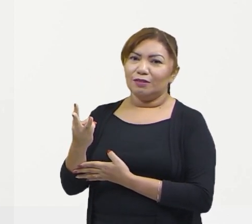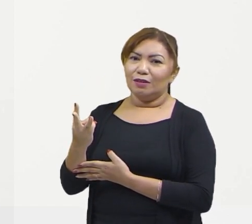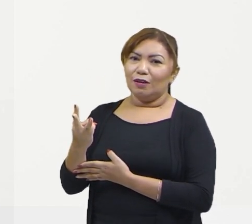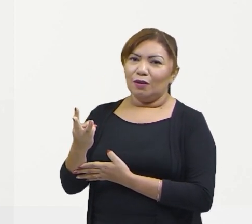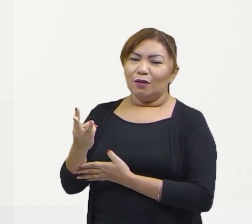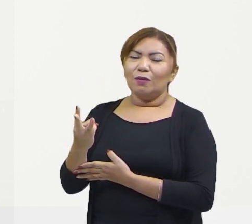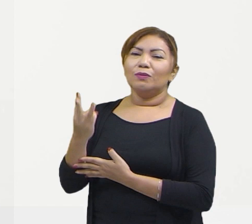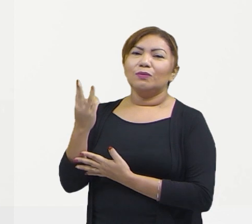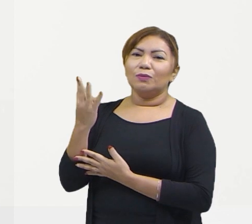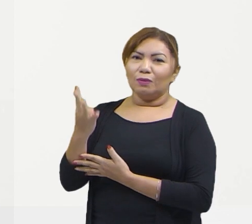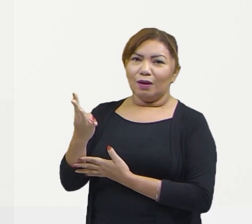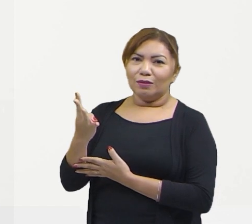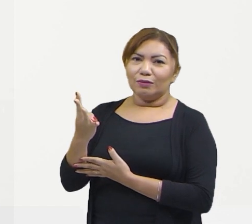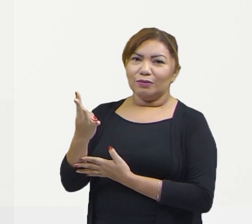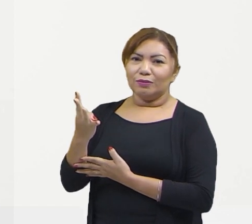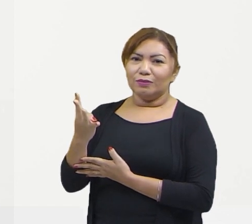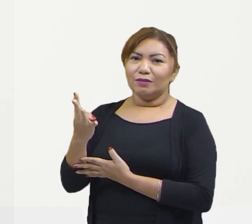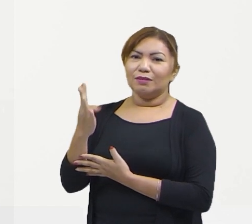1, 2, 3 indiozinhos.